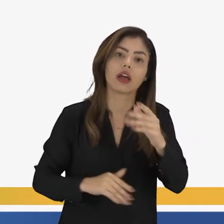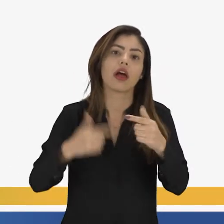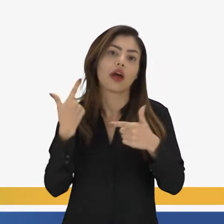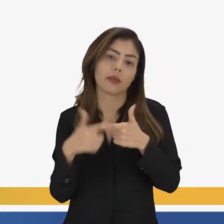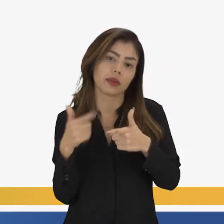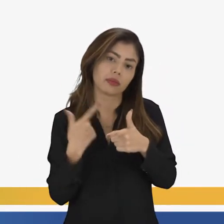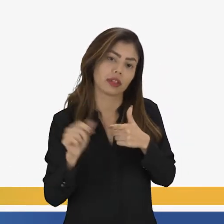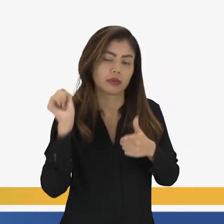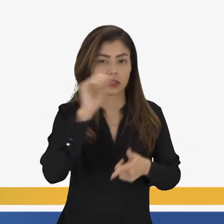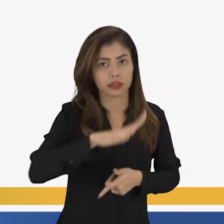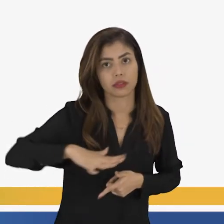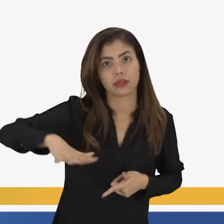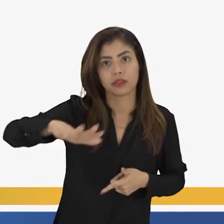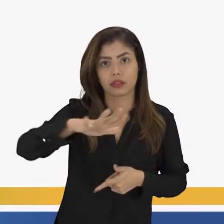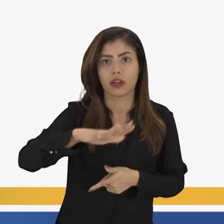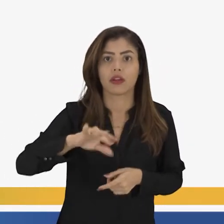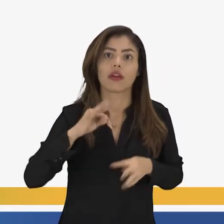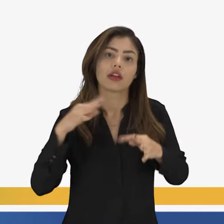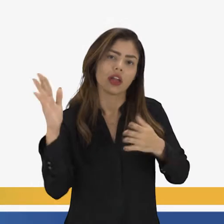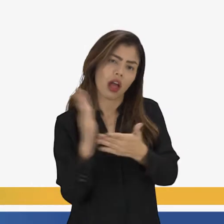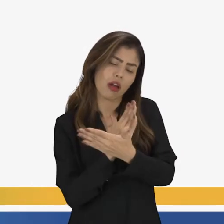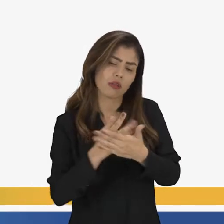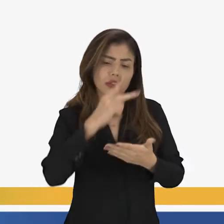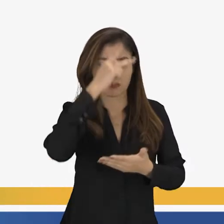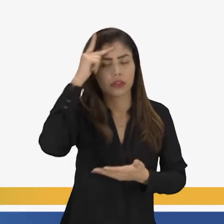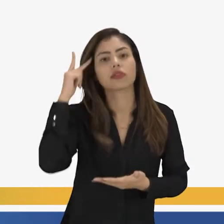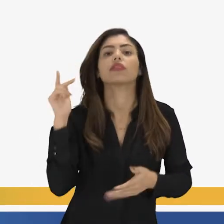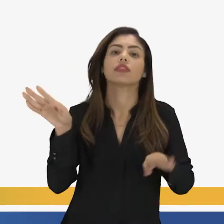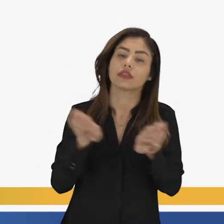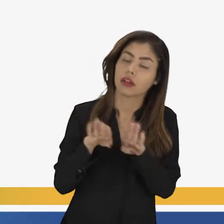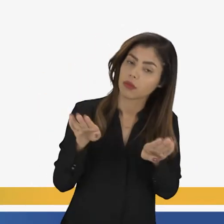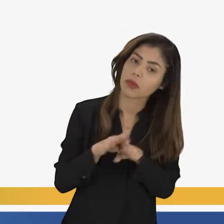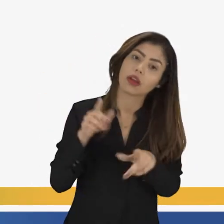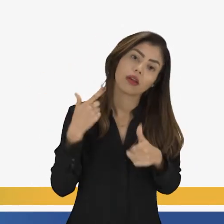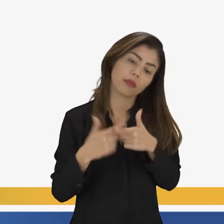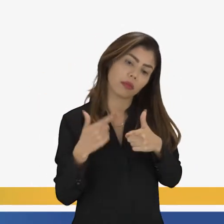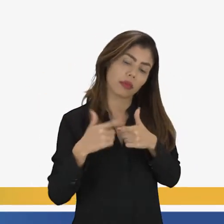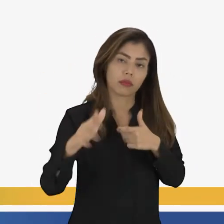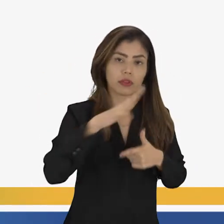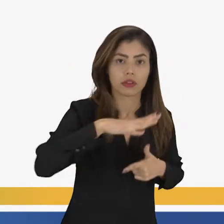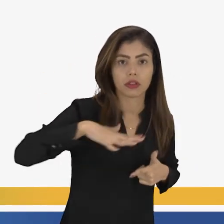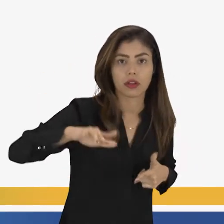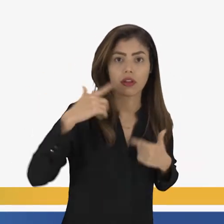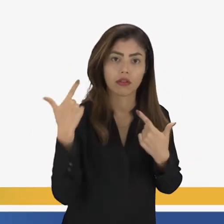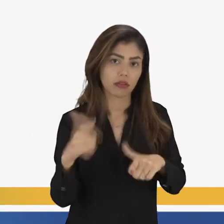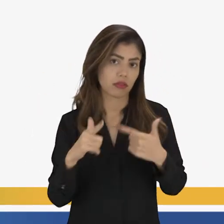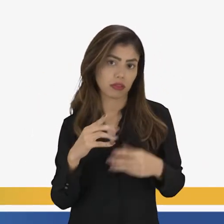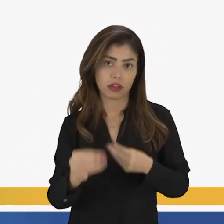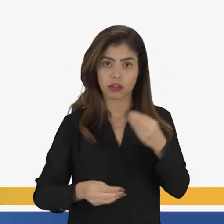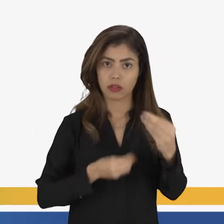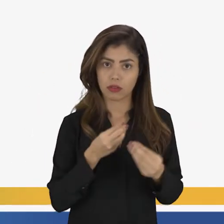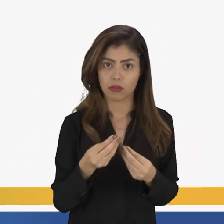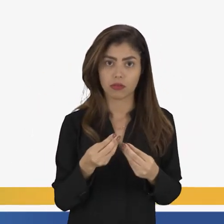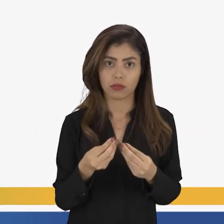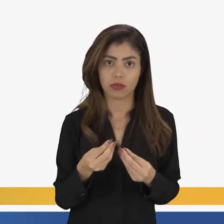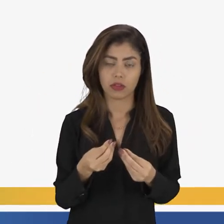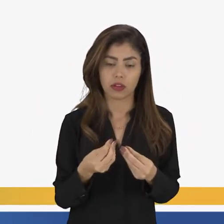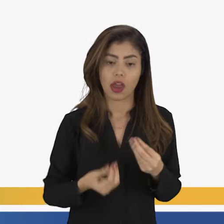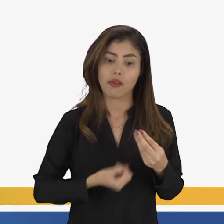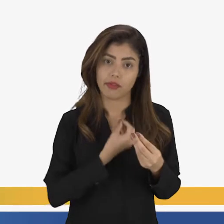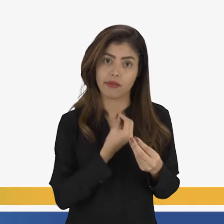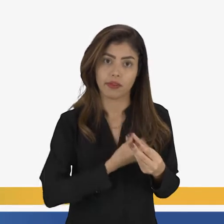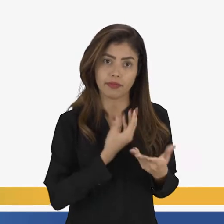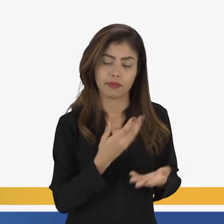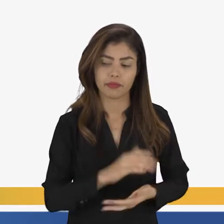eram um problema social e que essas pessoas com algum tipo de deficiência também eram um problema social e que elas não deveriam, de certa forma,